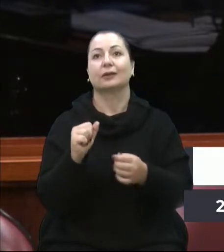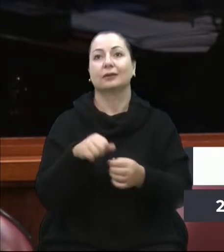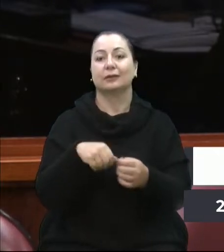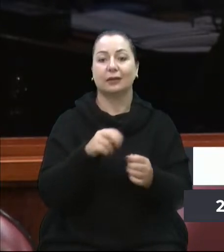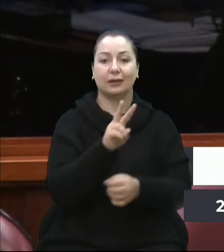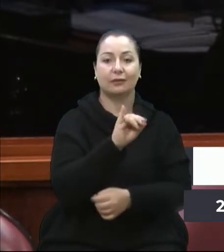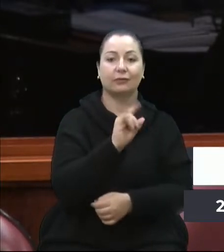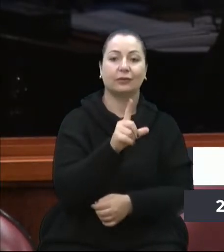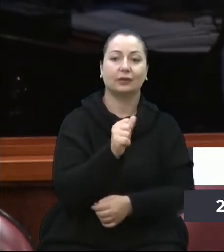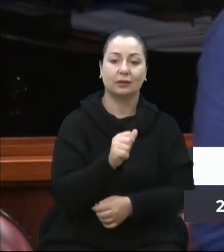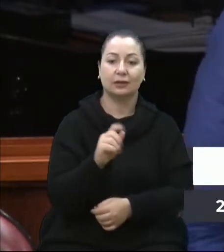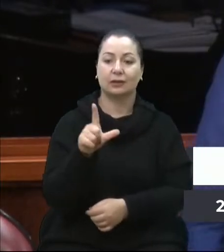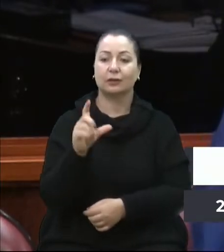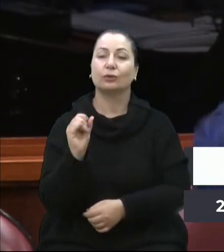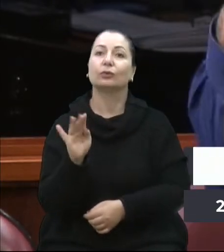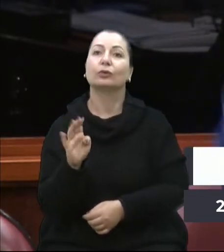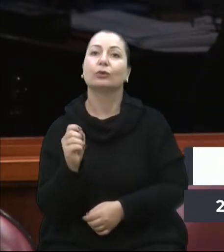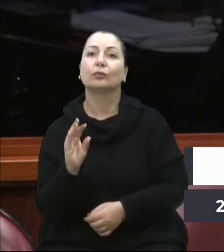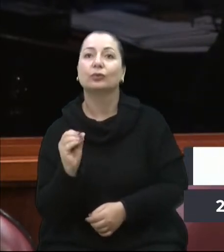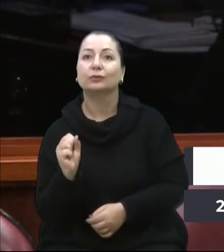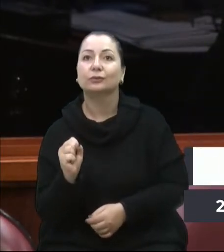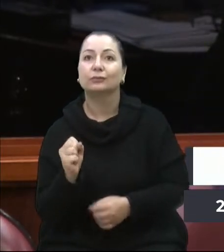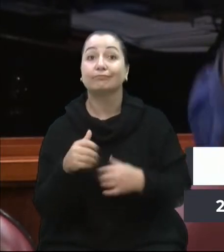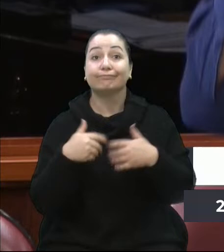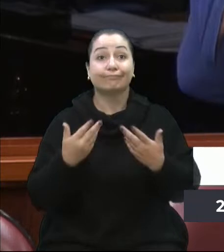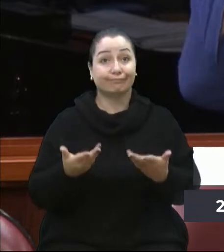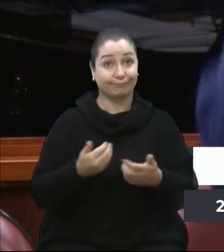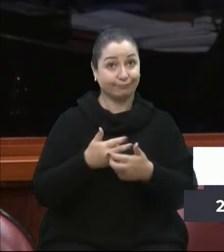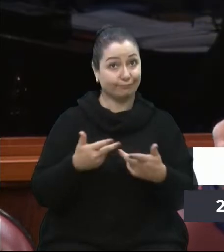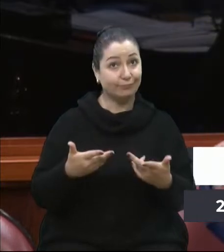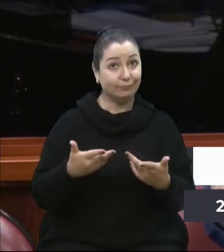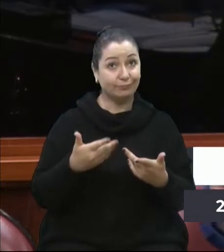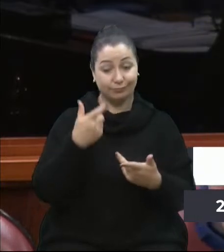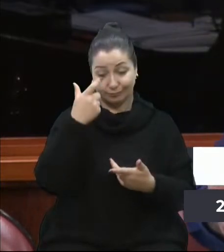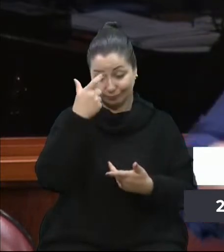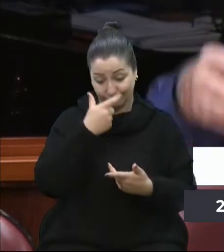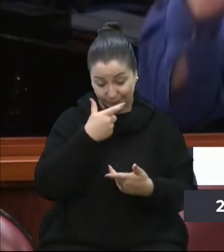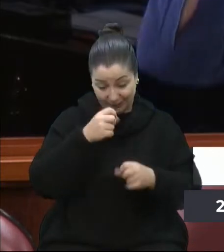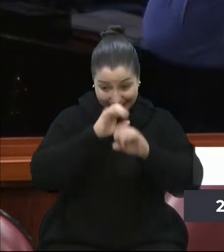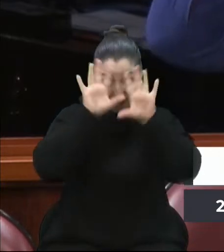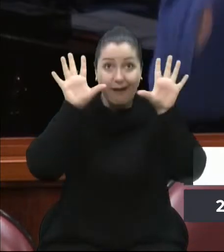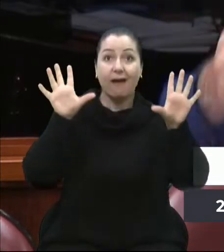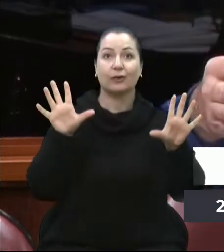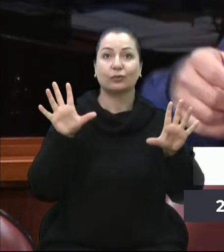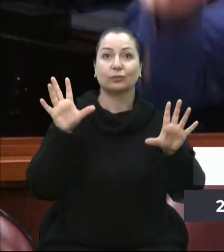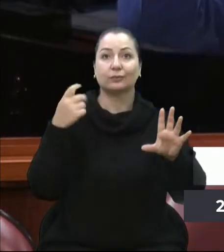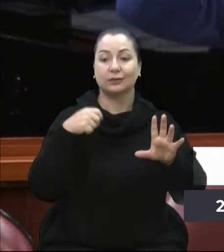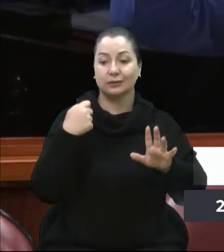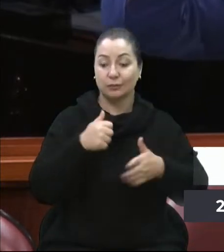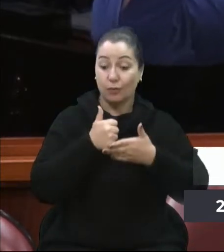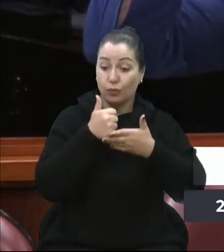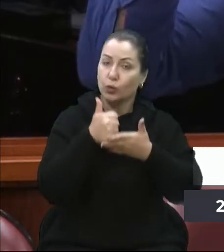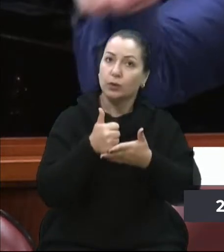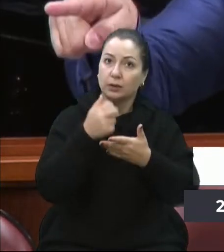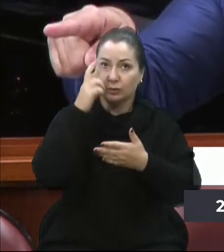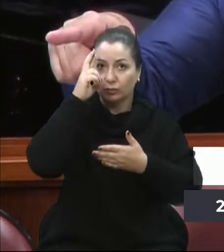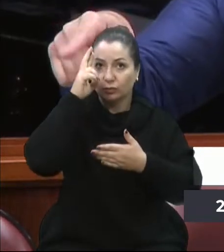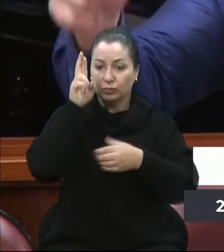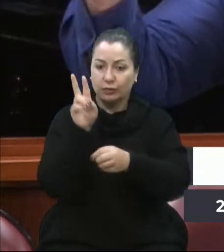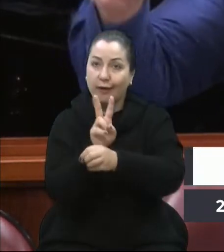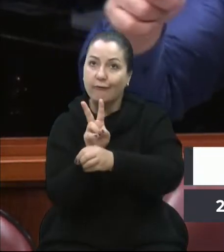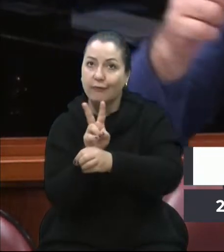Lobos. Então é isso. Acho que está nítido a questão. Precisamos apoiar os diretores, defendemos